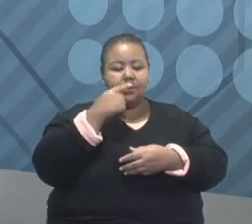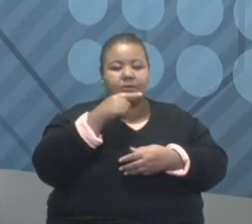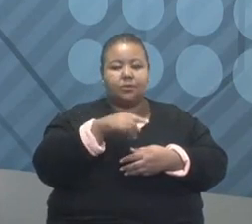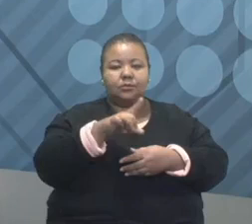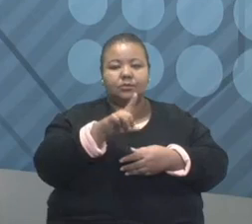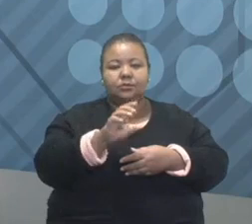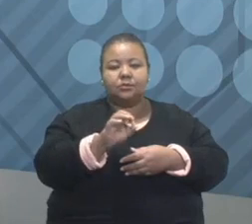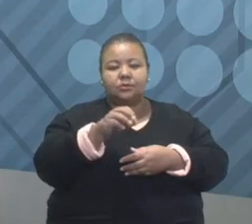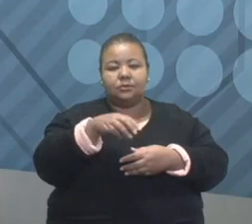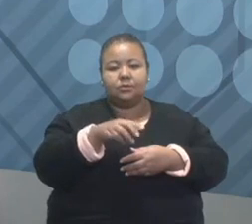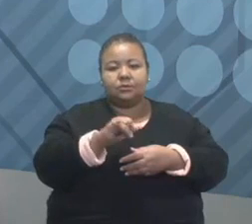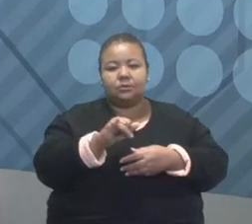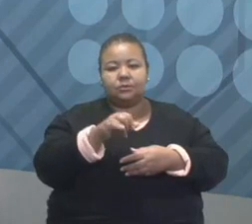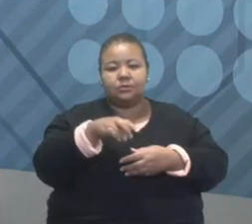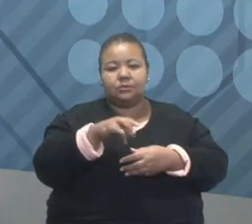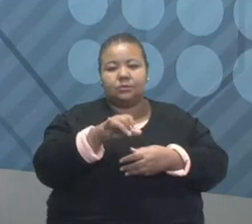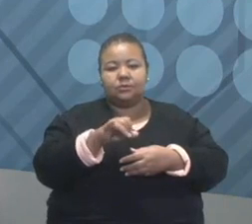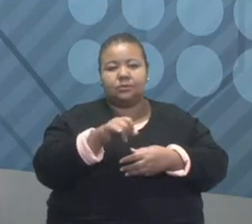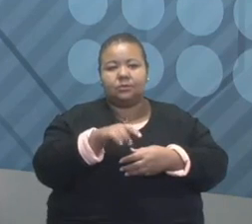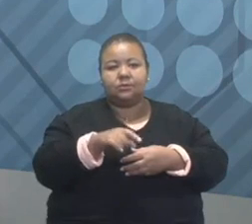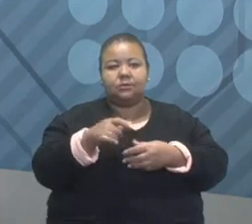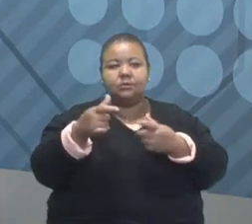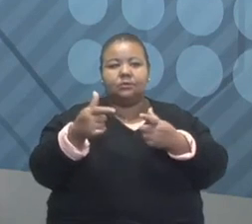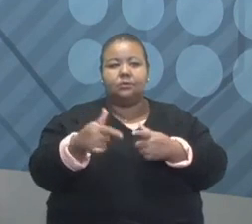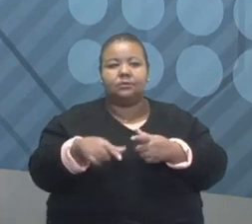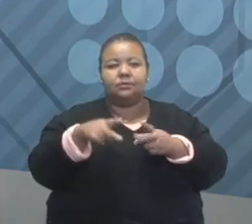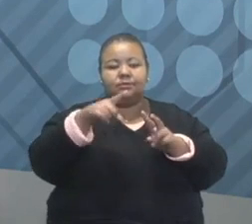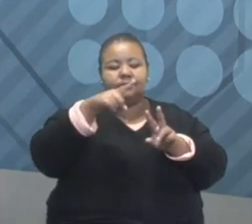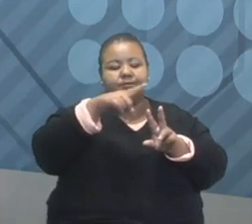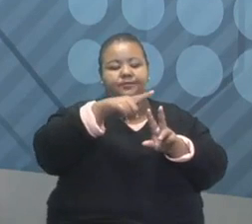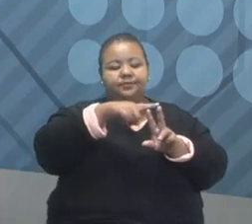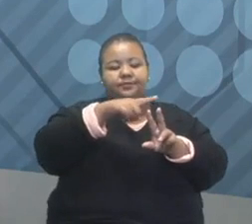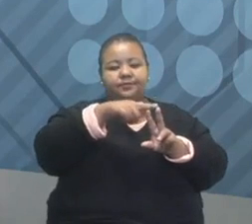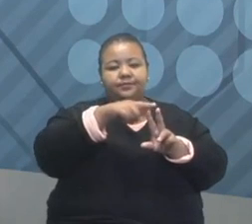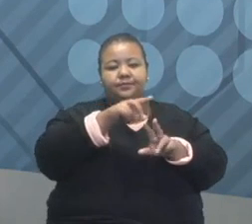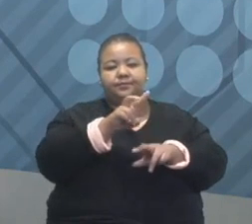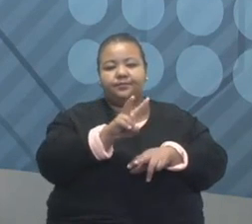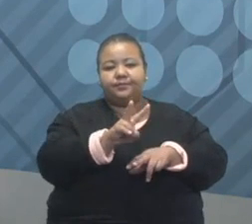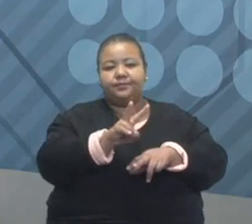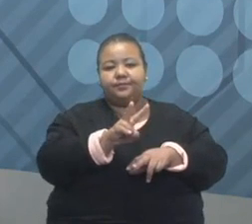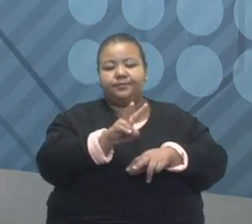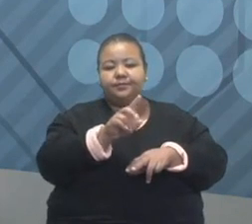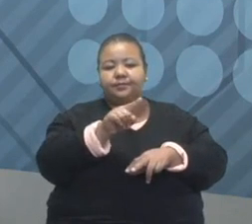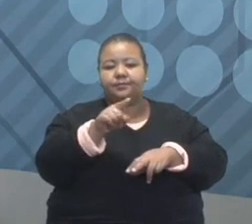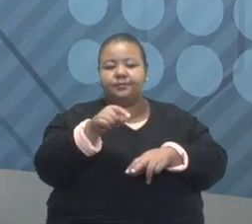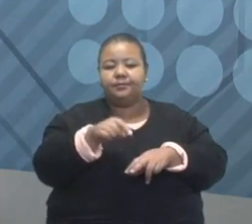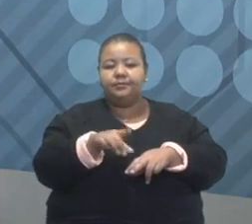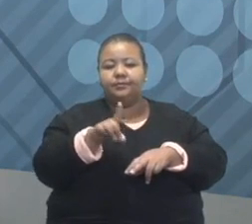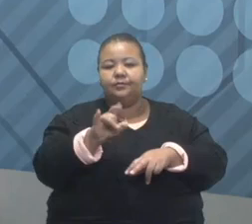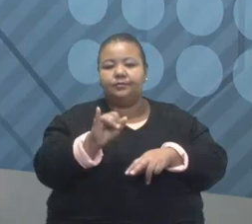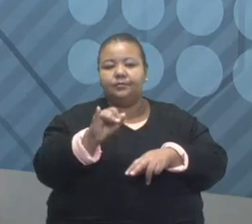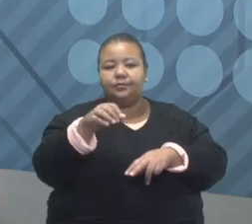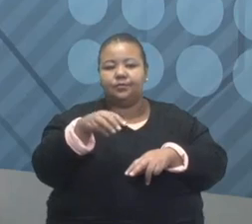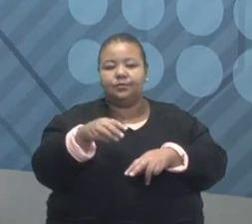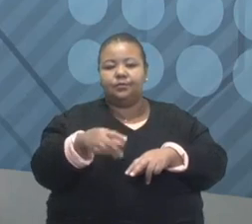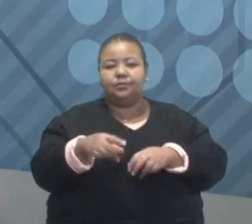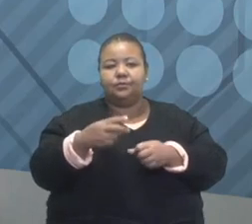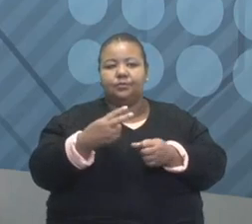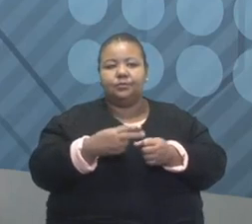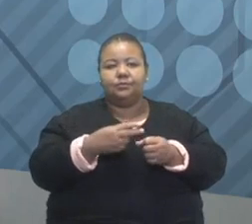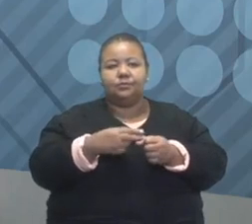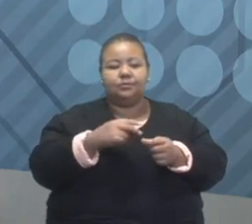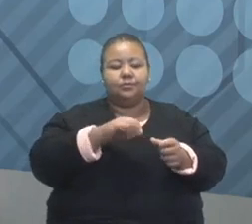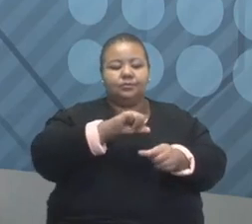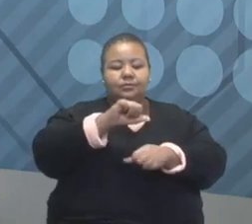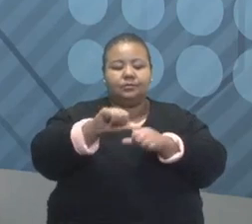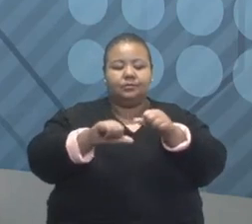Que a dimensão do domínio, ou seja, a dimensão do meu espaço vetorial V, ela vai ser igual à dimensão do meu núcleo, da minha